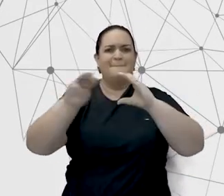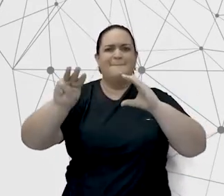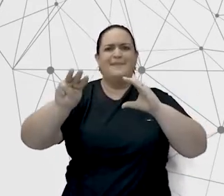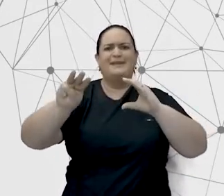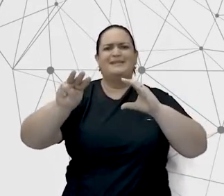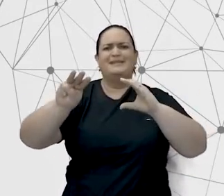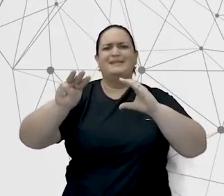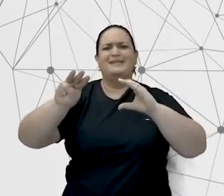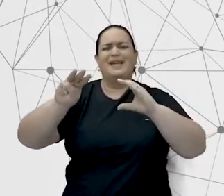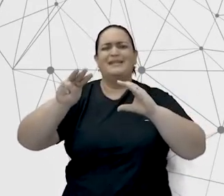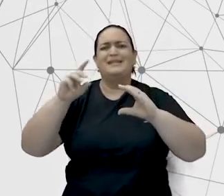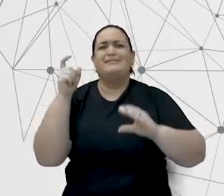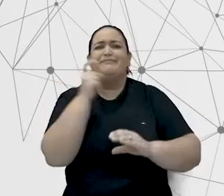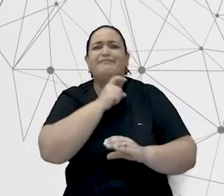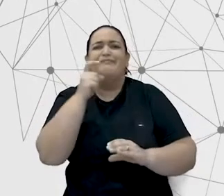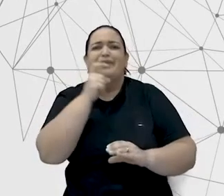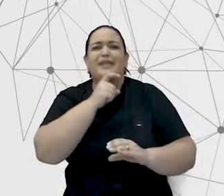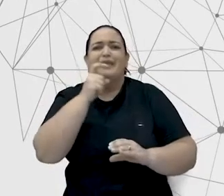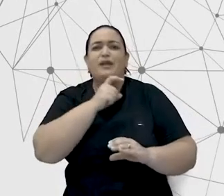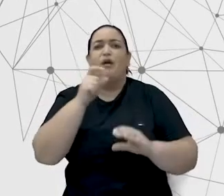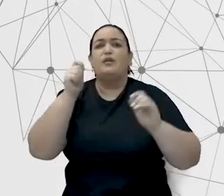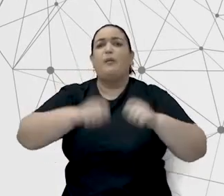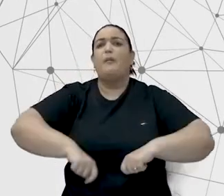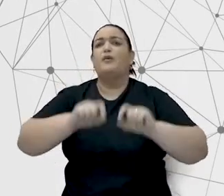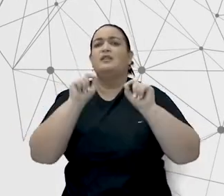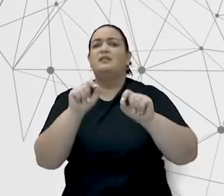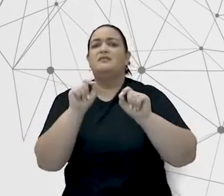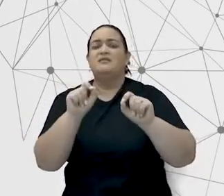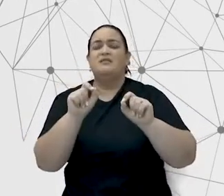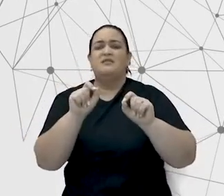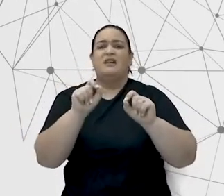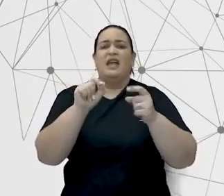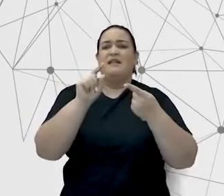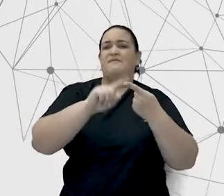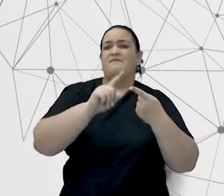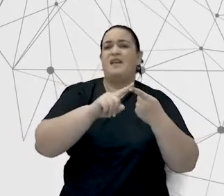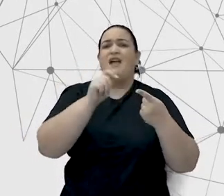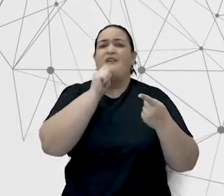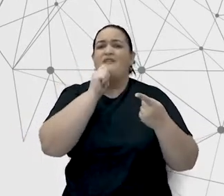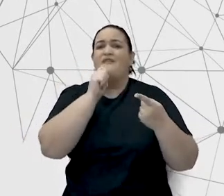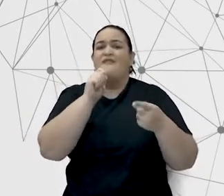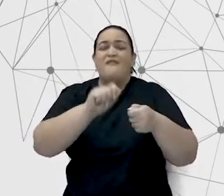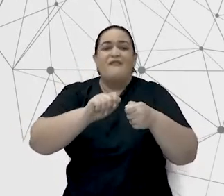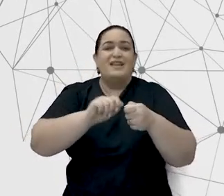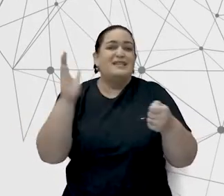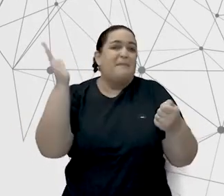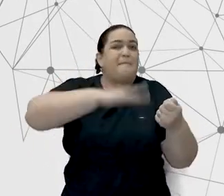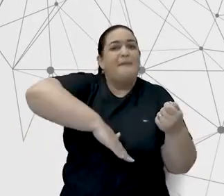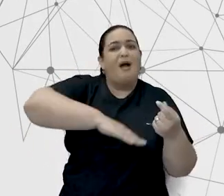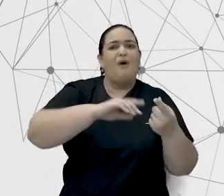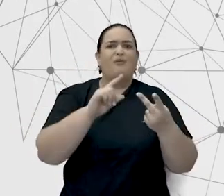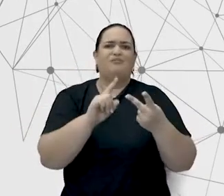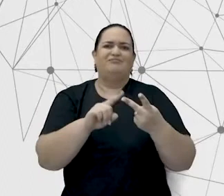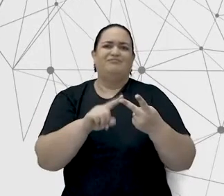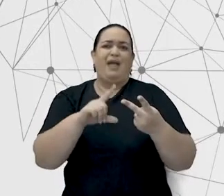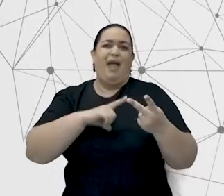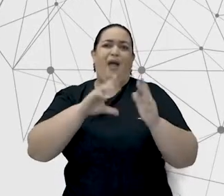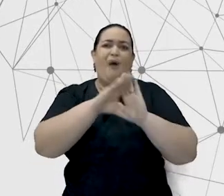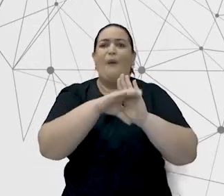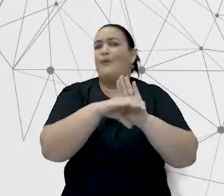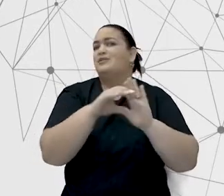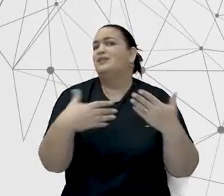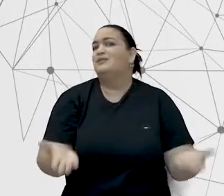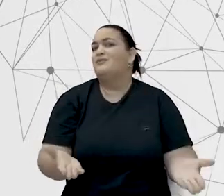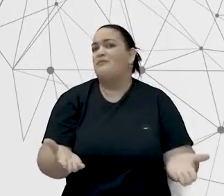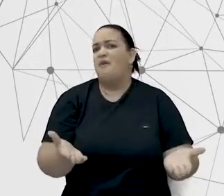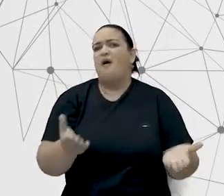dano efetivo ou potencial. Ou seja, ela pode ser conceituada como uma mentira